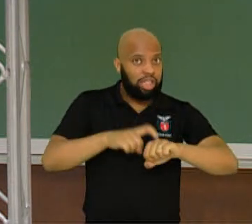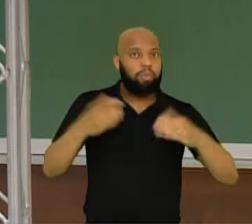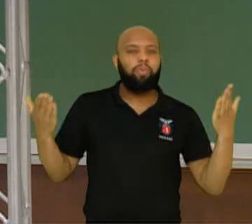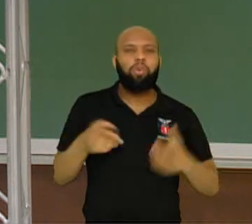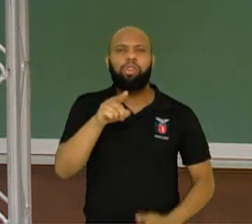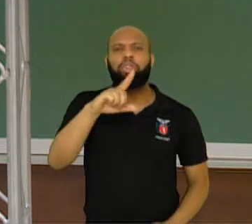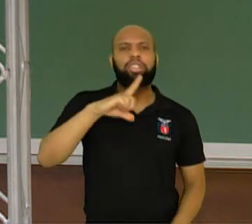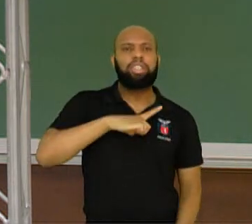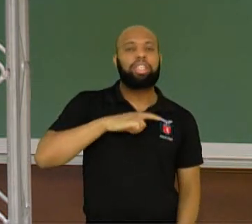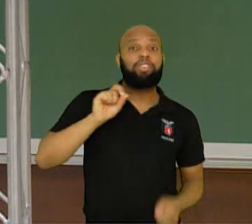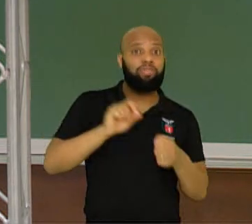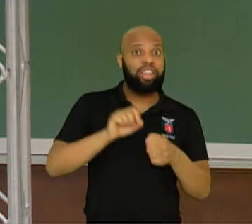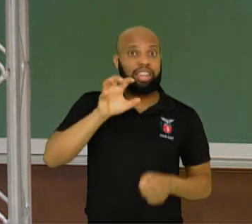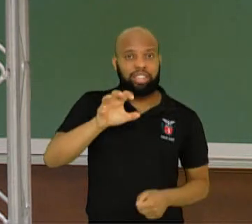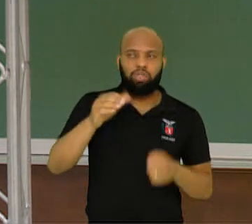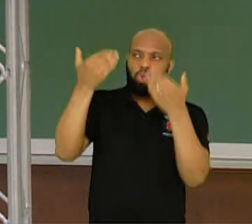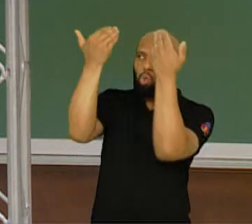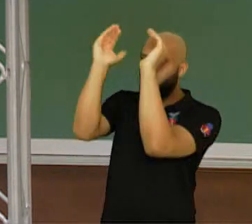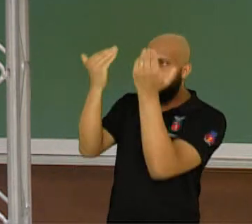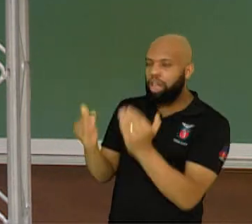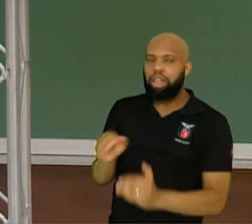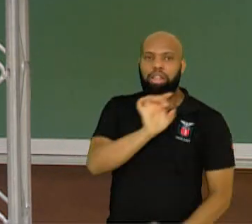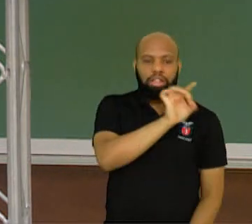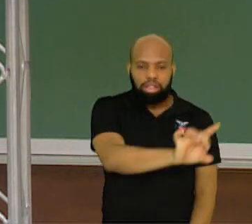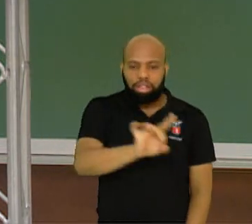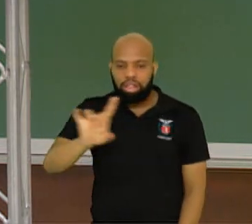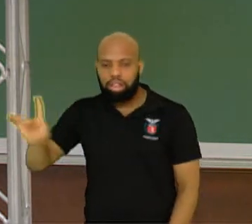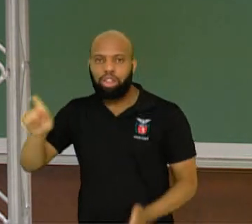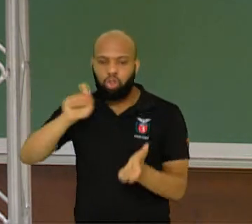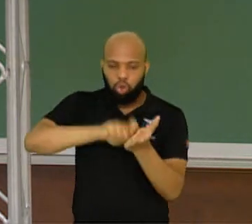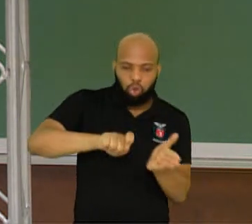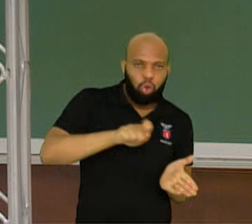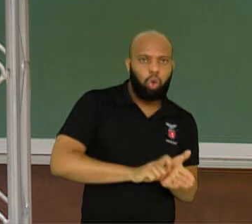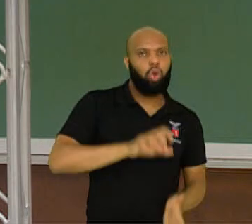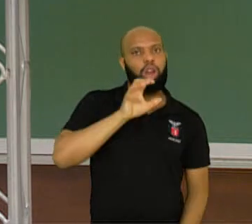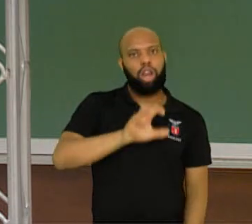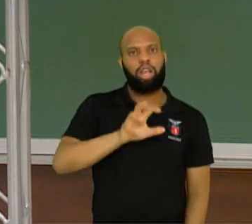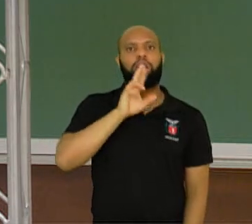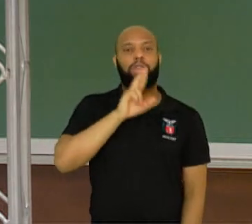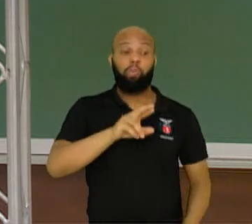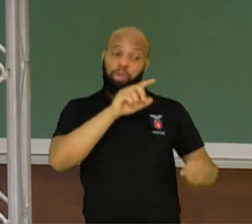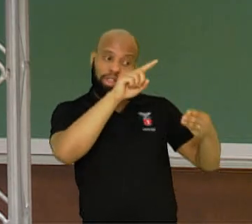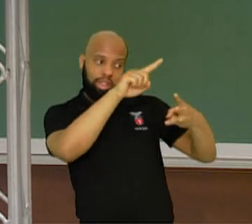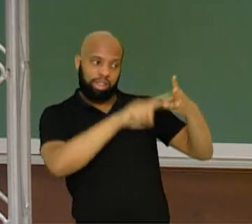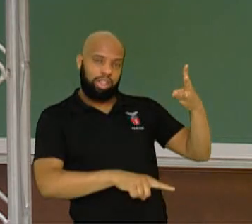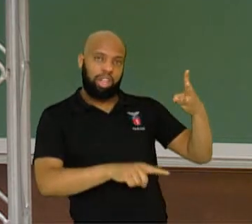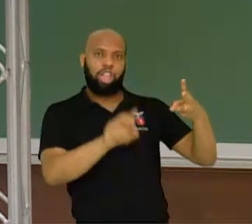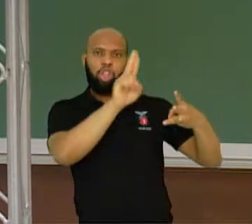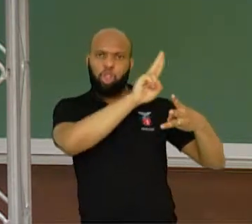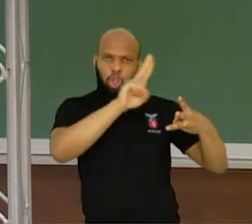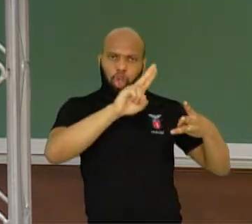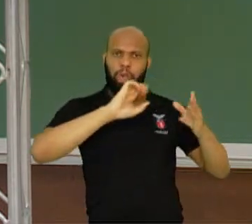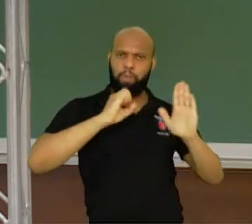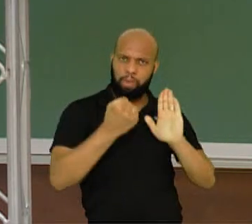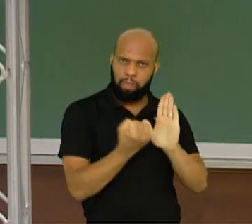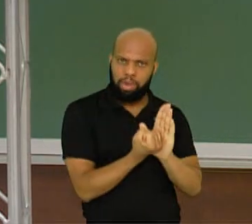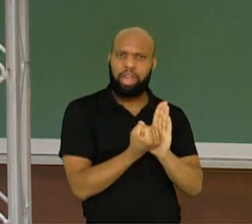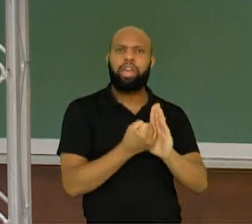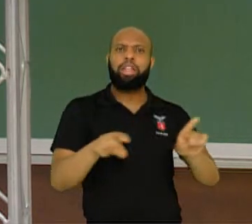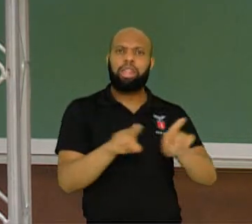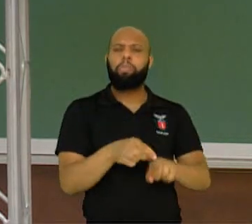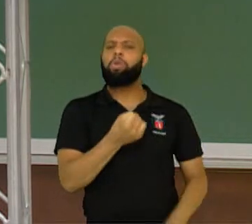para vocês é isso. Você vai analisar cada um dos 3, vai retirar o nome, vai identificar o nome,